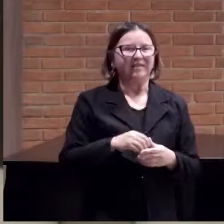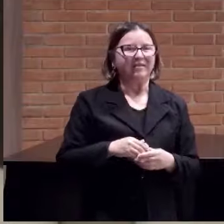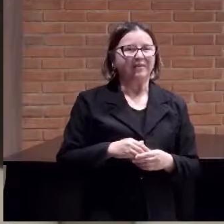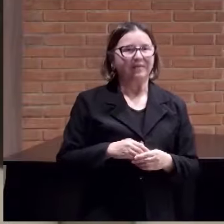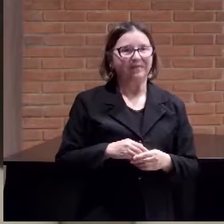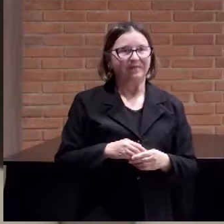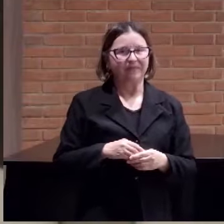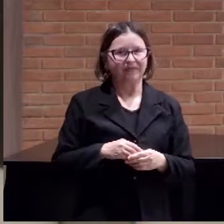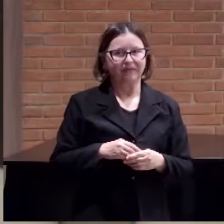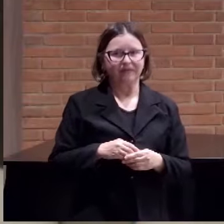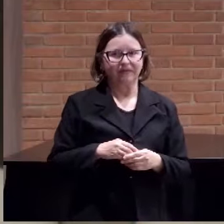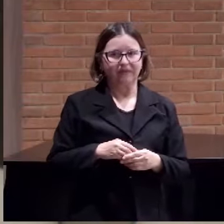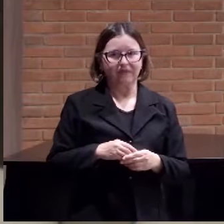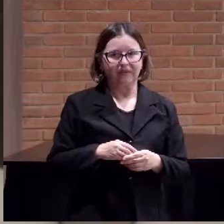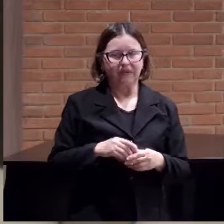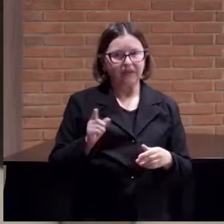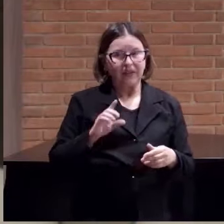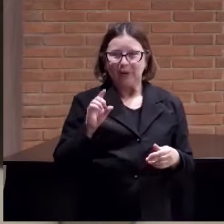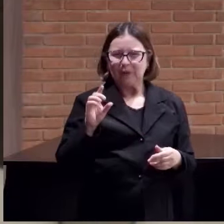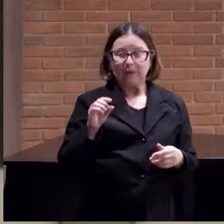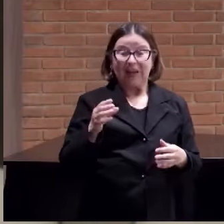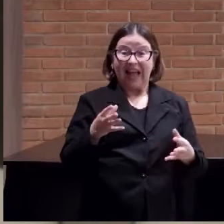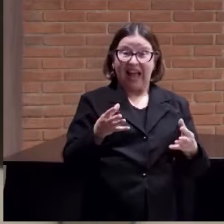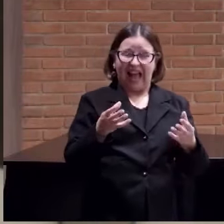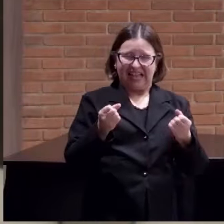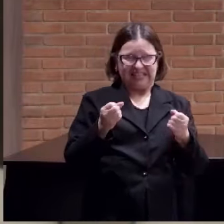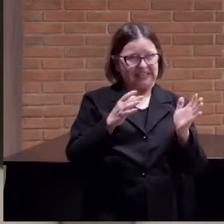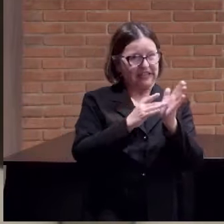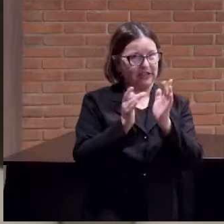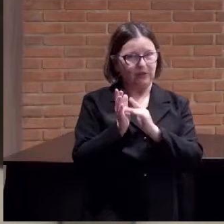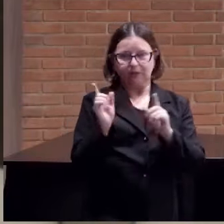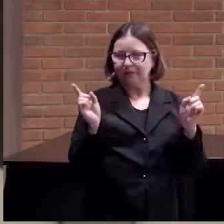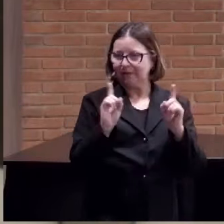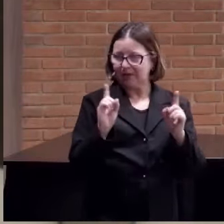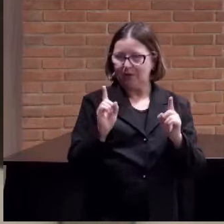E não é com aceitar Jesus, é com morrer.